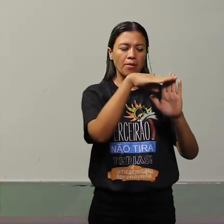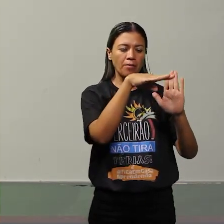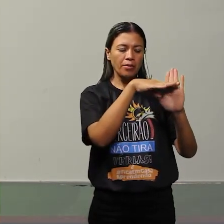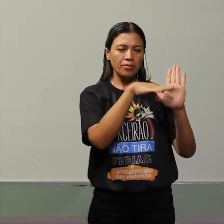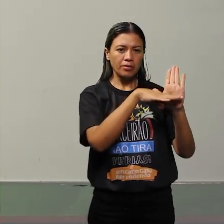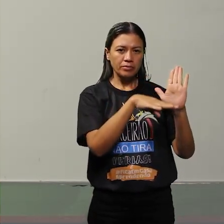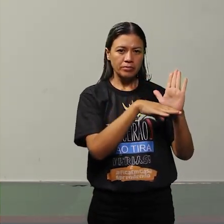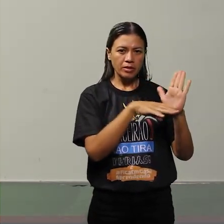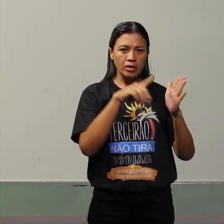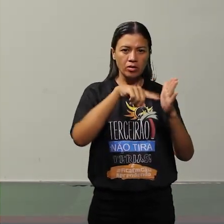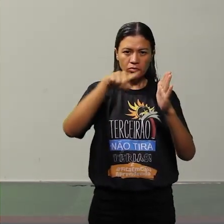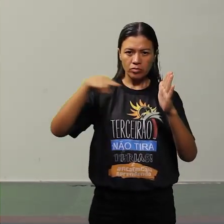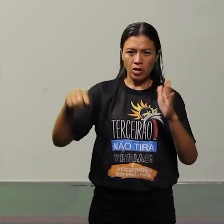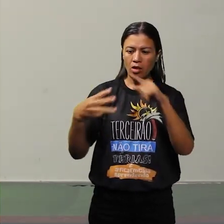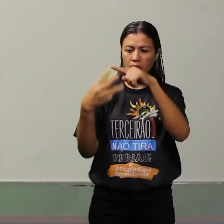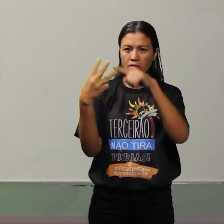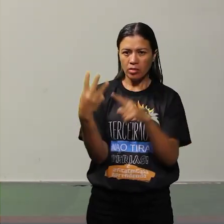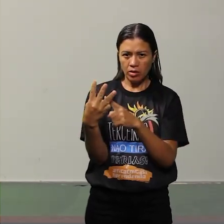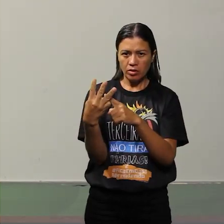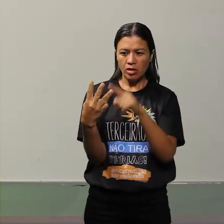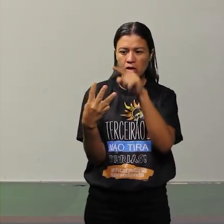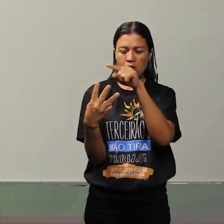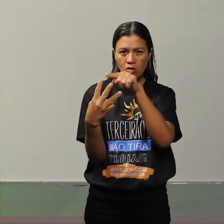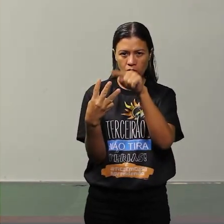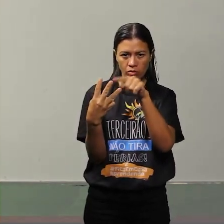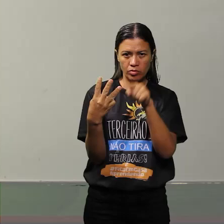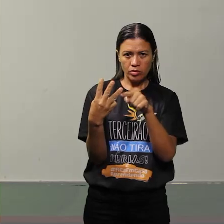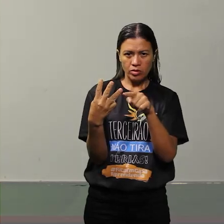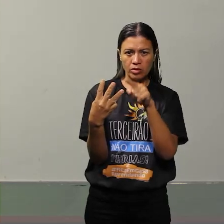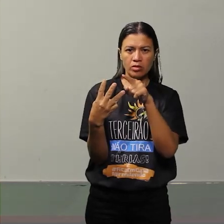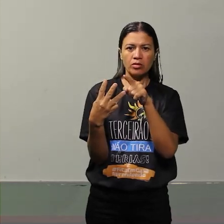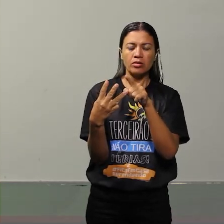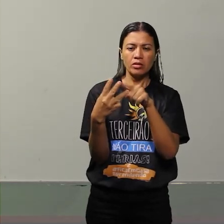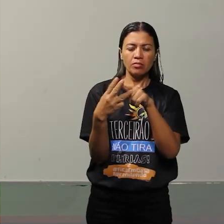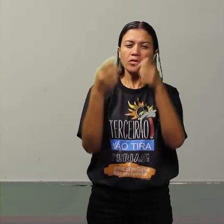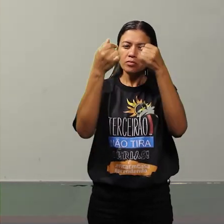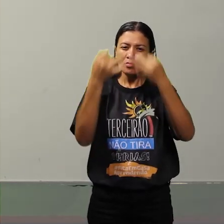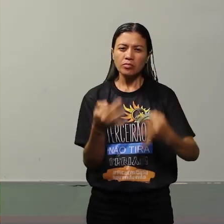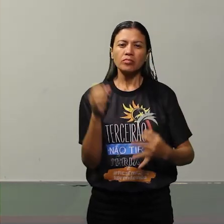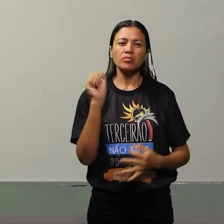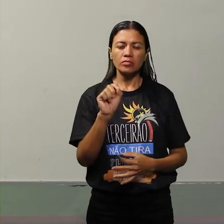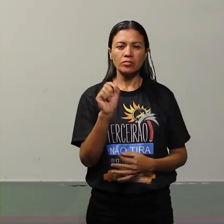classificação das ondas em 3 critérios, e um desses critérios a gente considerou,